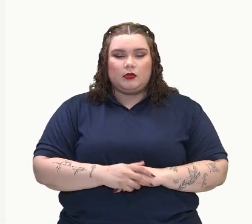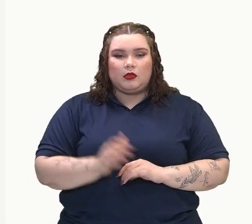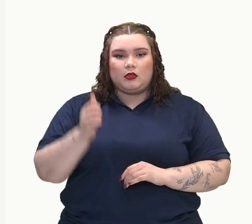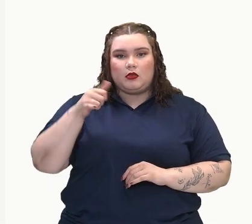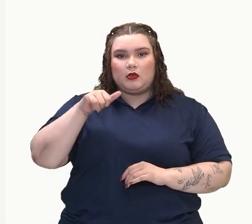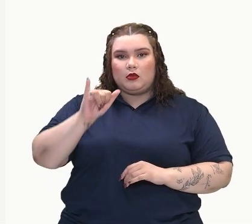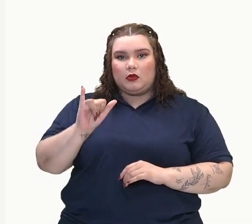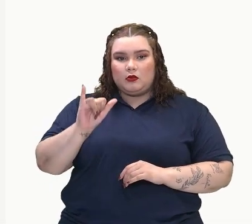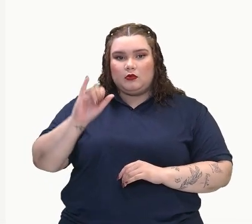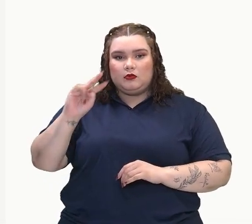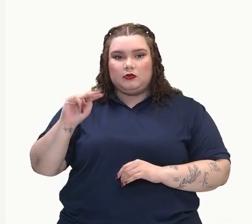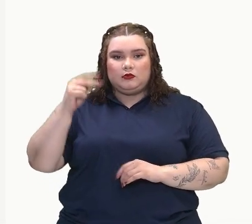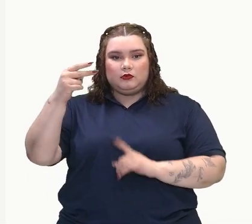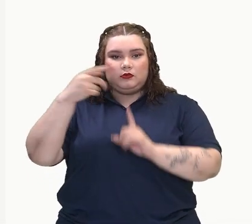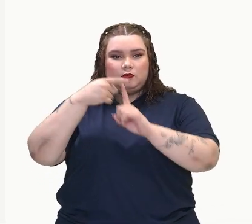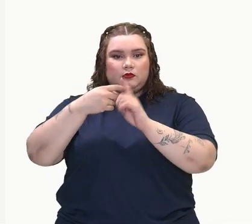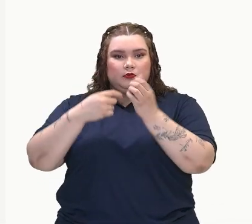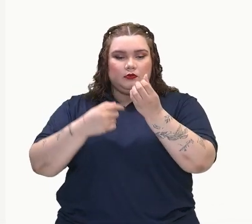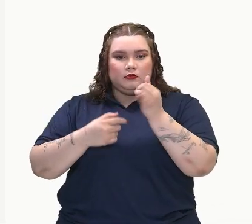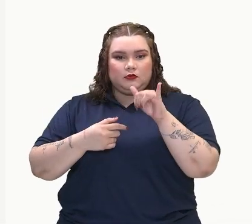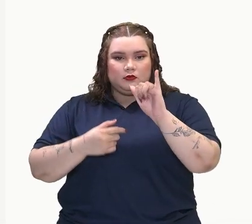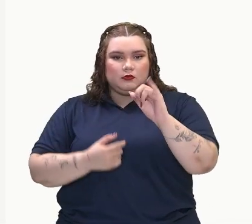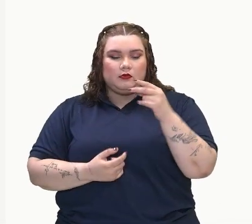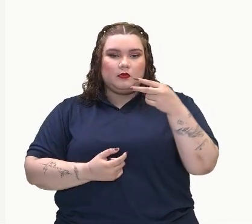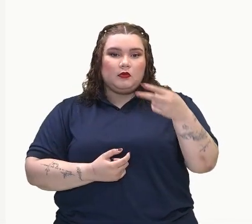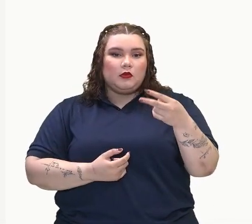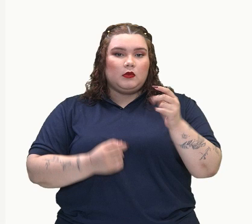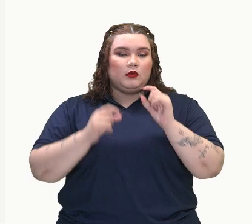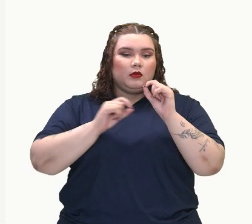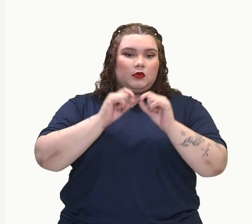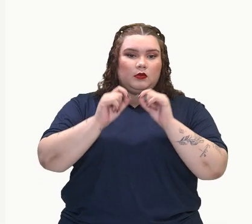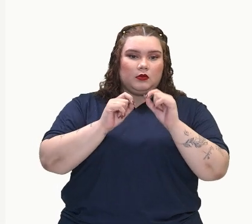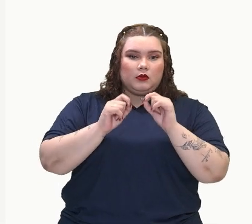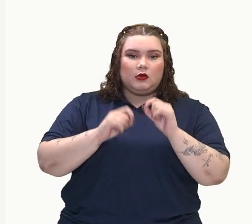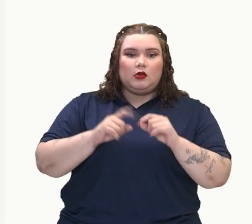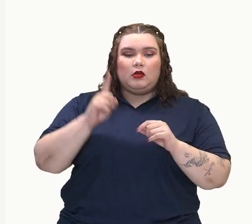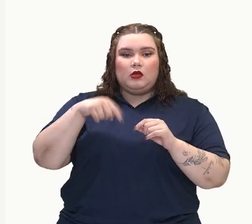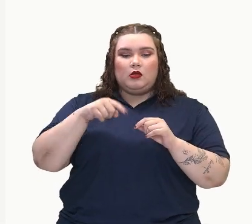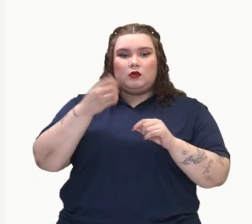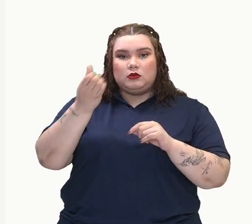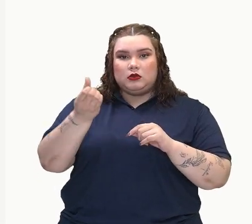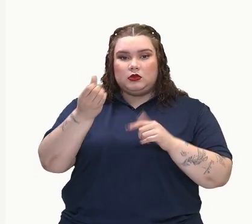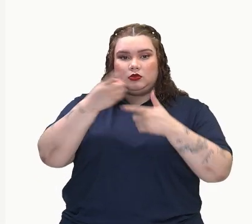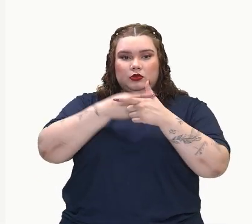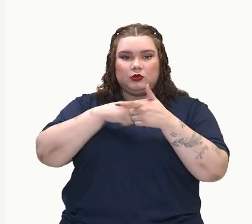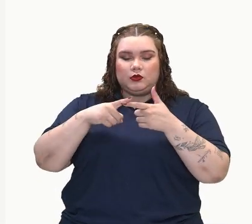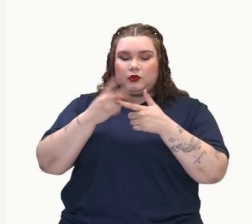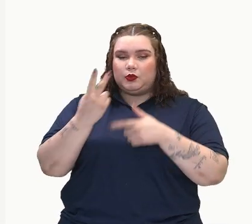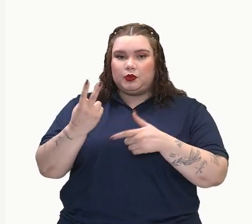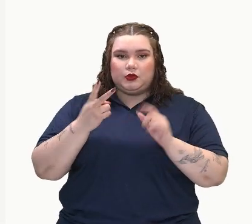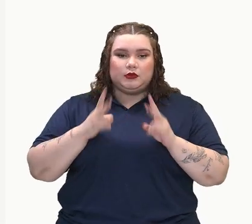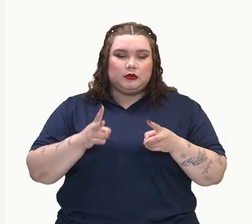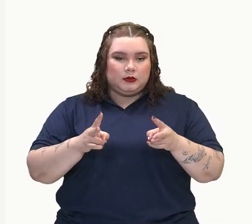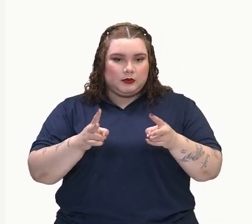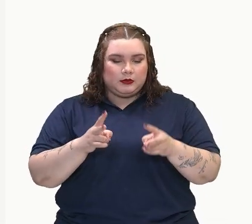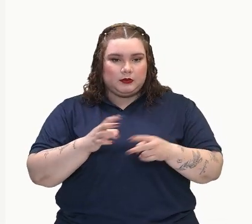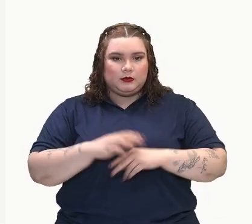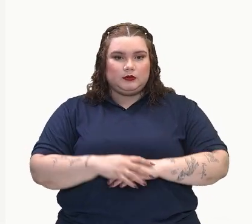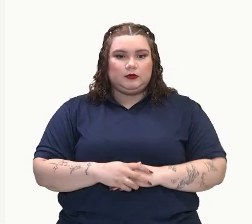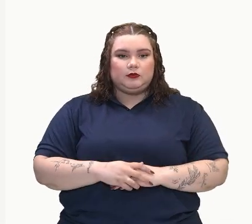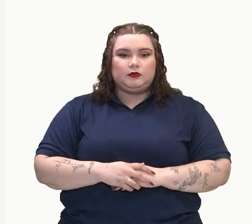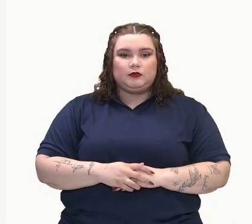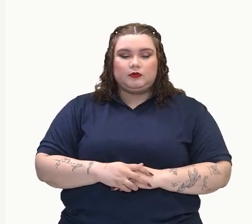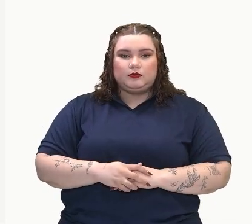aqui, ó, y ao quadrado mais 6y, né? Dividido por 2 aqui, ó. Sempre é dividido por 2. Nós vamos ter o